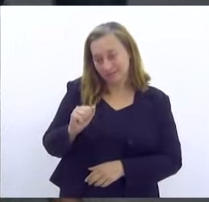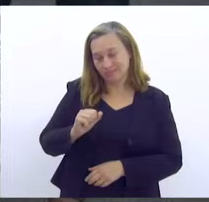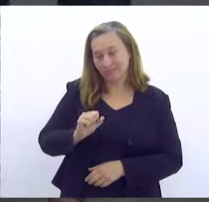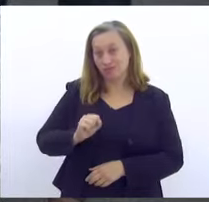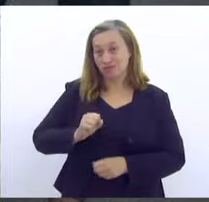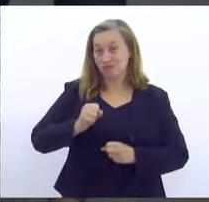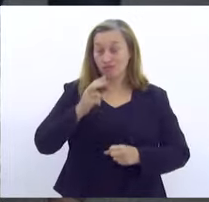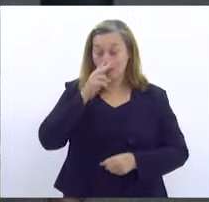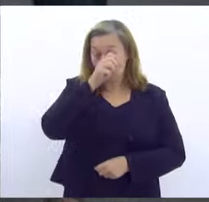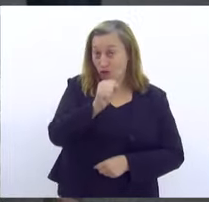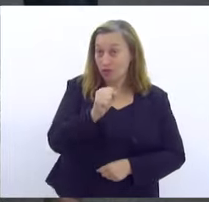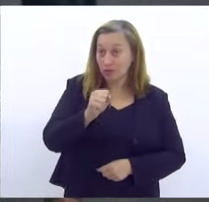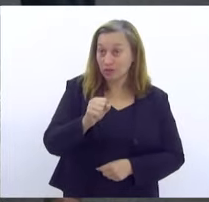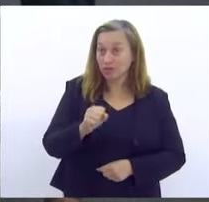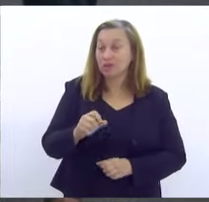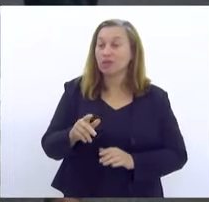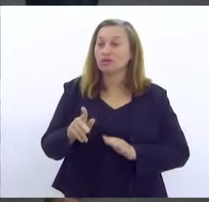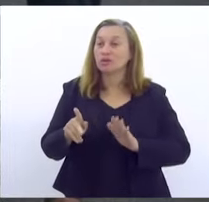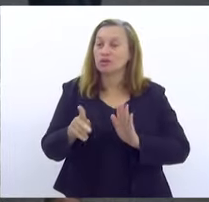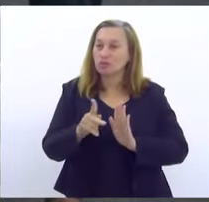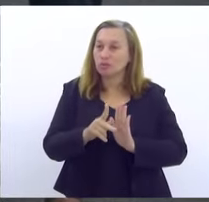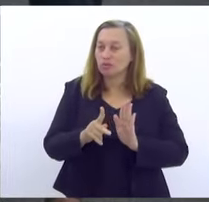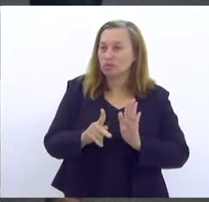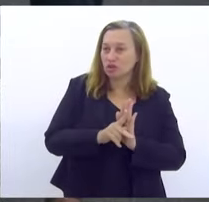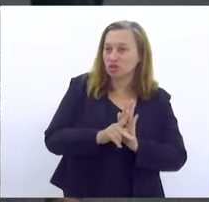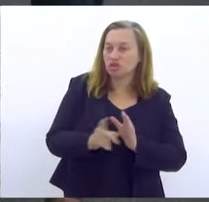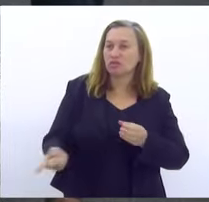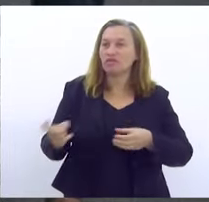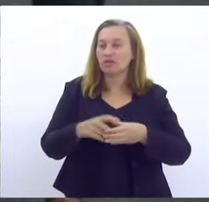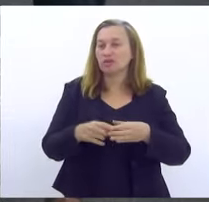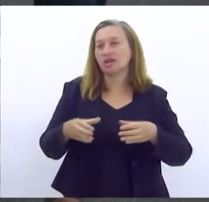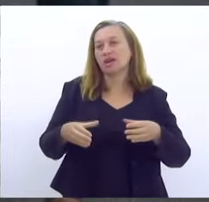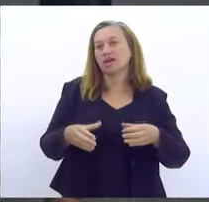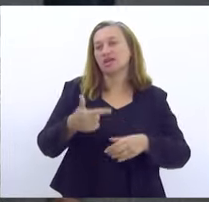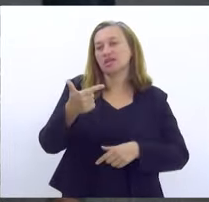sólida. O projeto vai voltar em segunda, estou retirando as